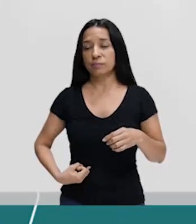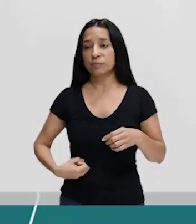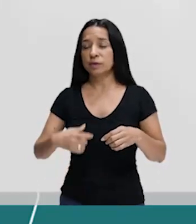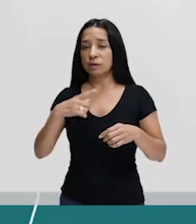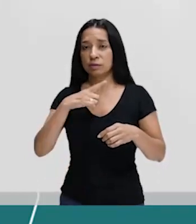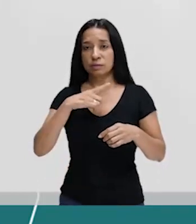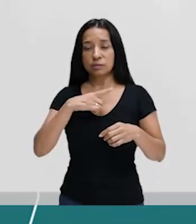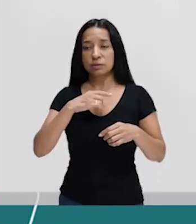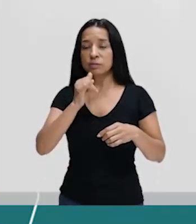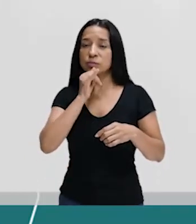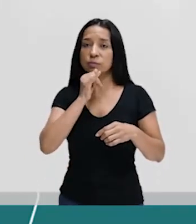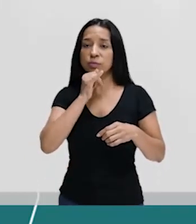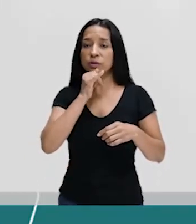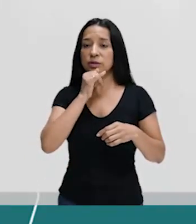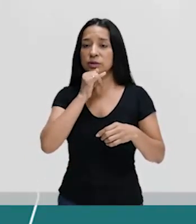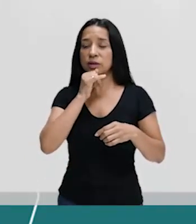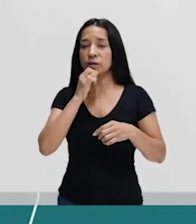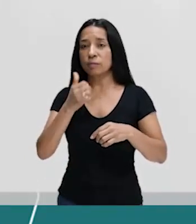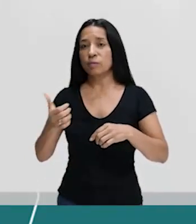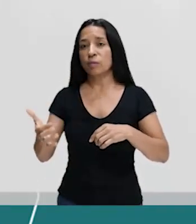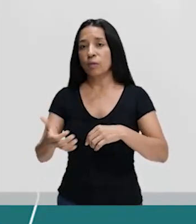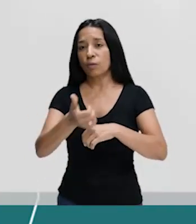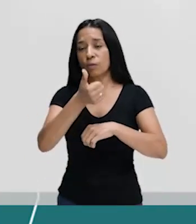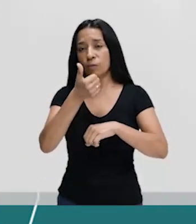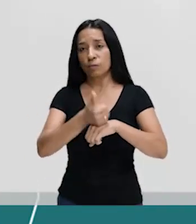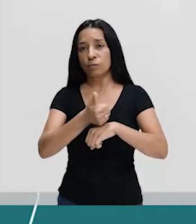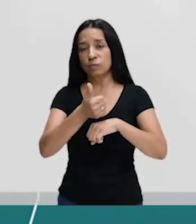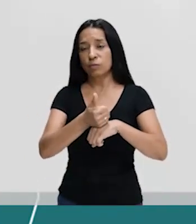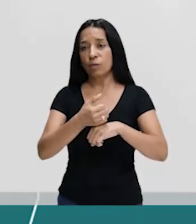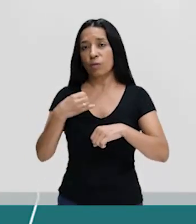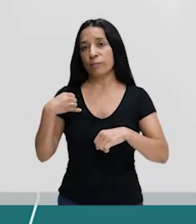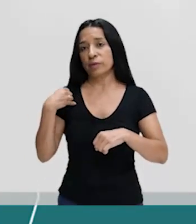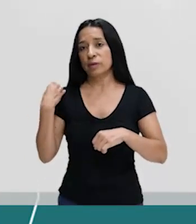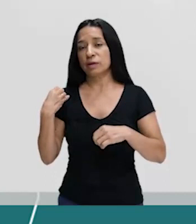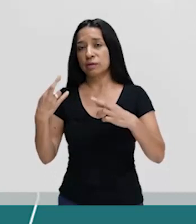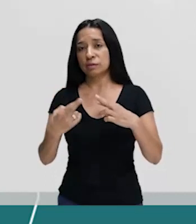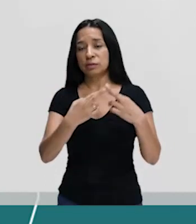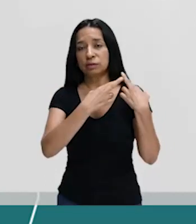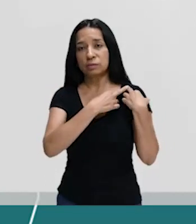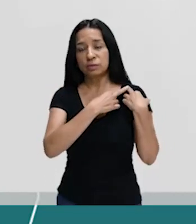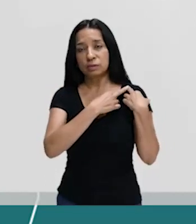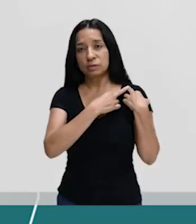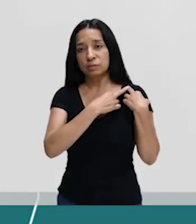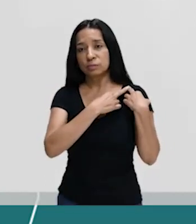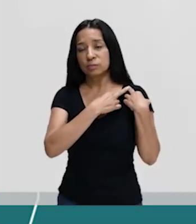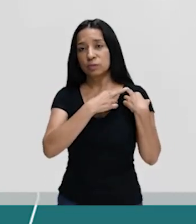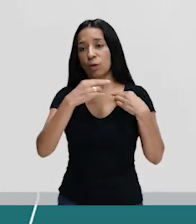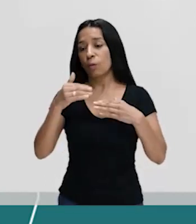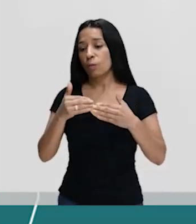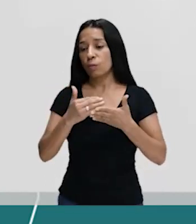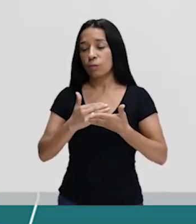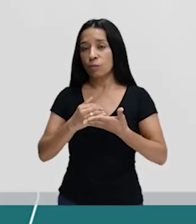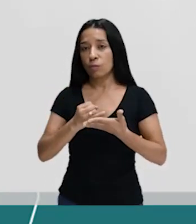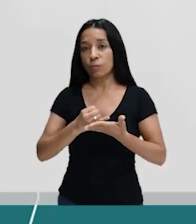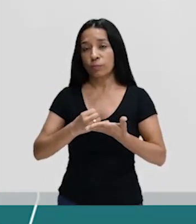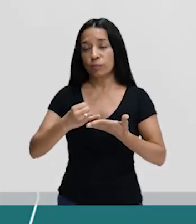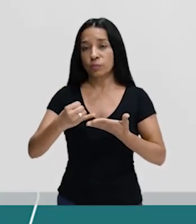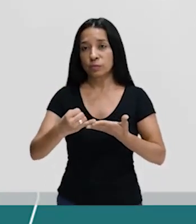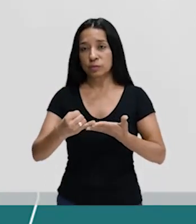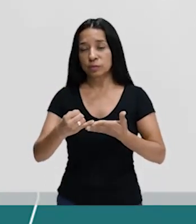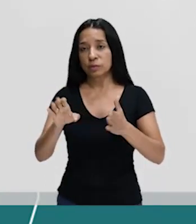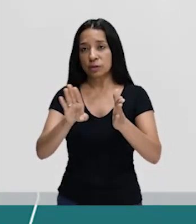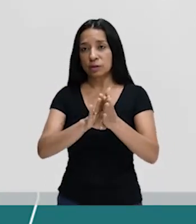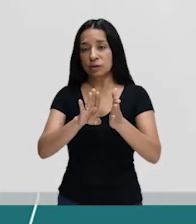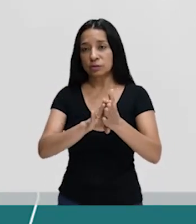maioridade. O ponto de partida para a chegada do imperador D. Pedro